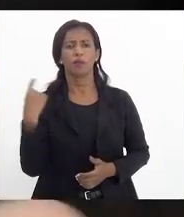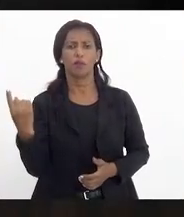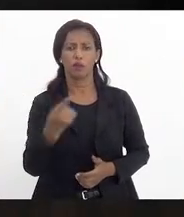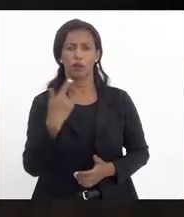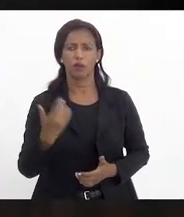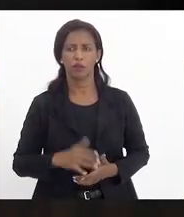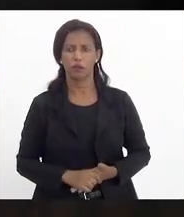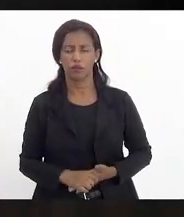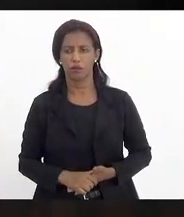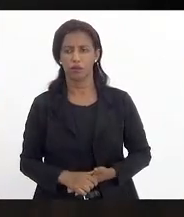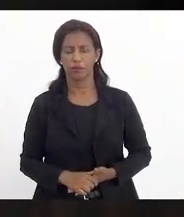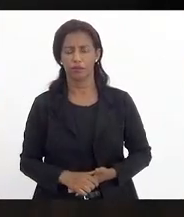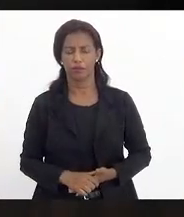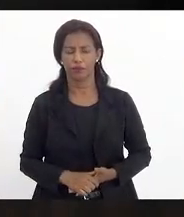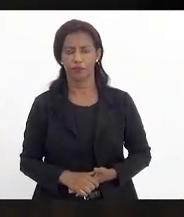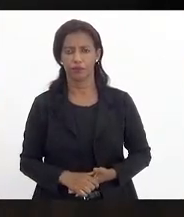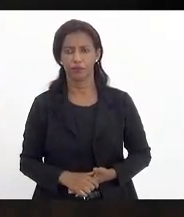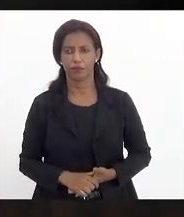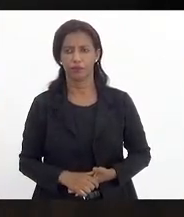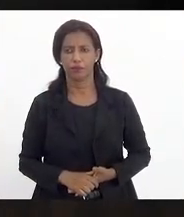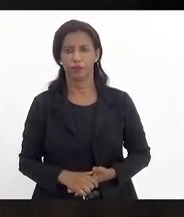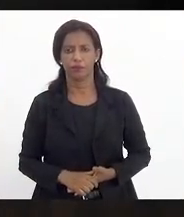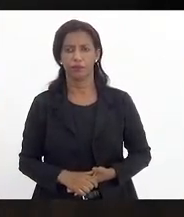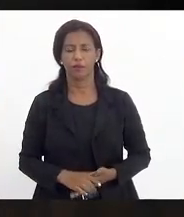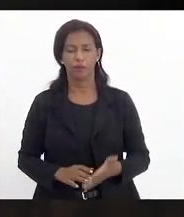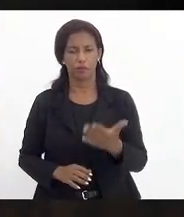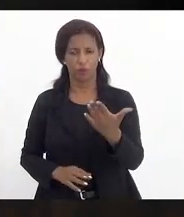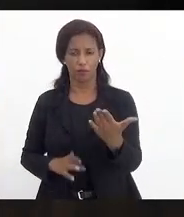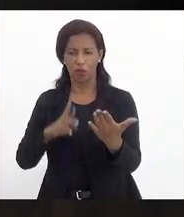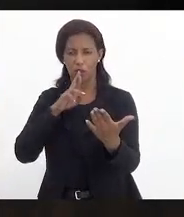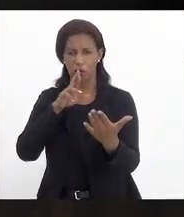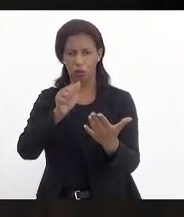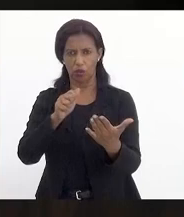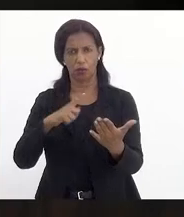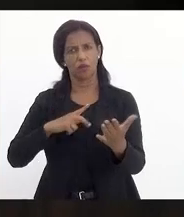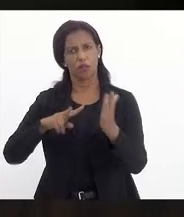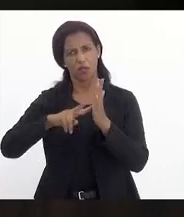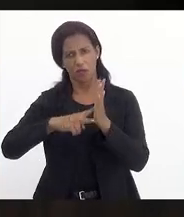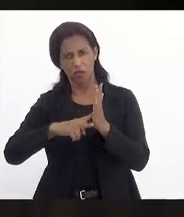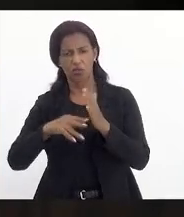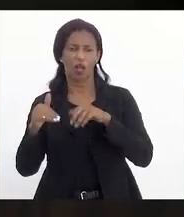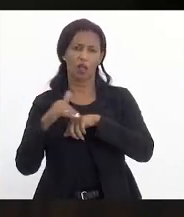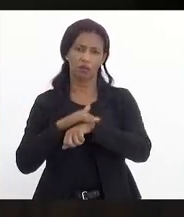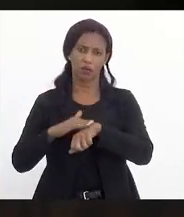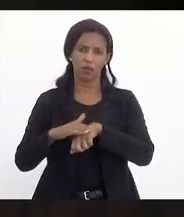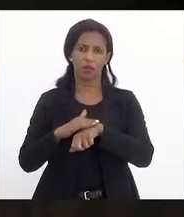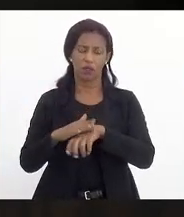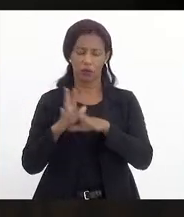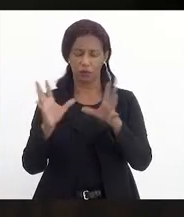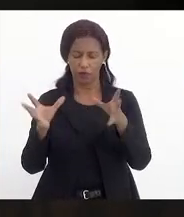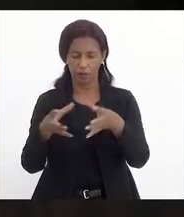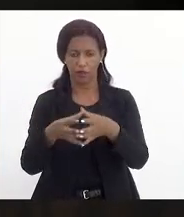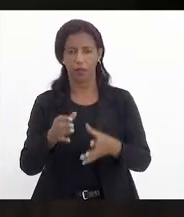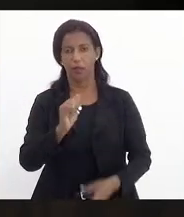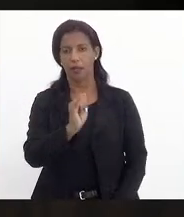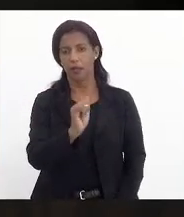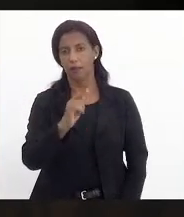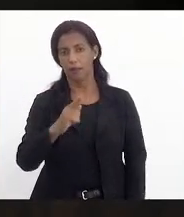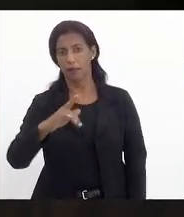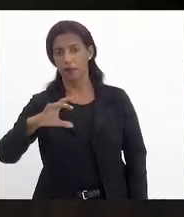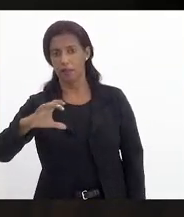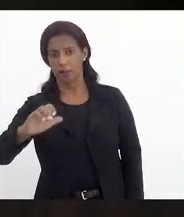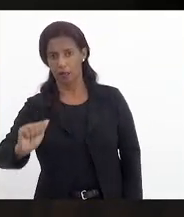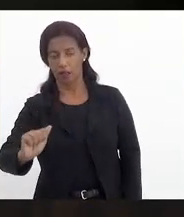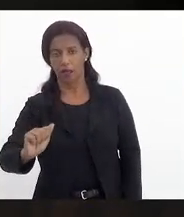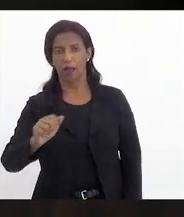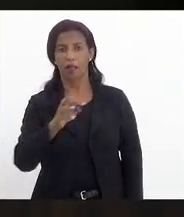Deputado Rodrigo, Vossa Excelência tem recebido os sindicatos, tem conversado com todos. Essa questão do IPCA e a questão